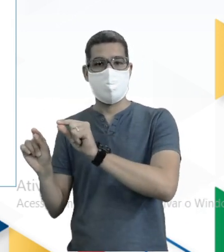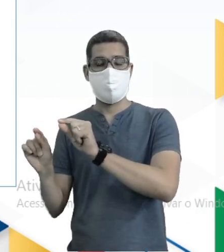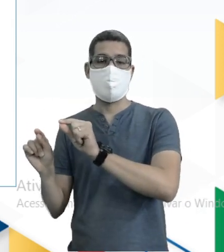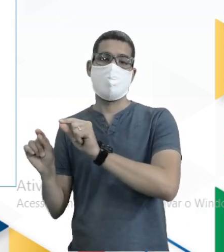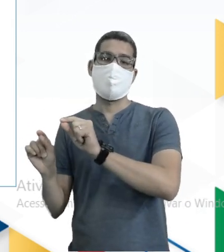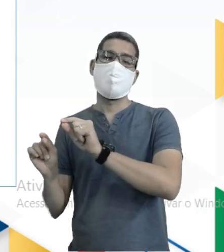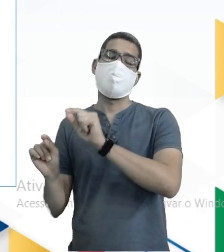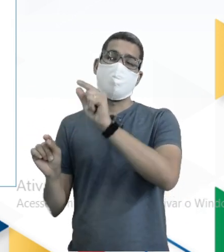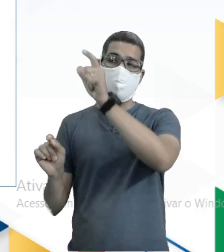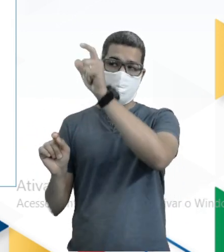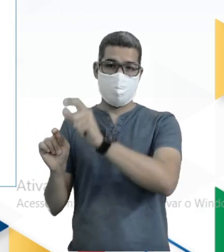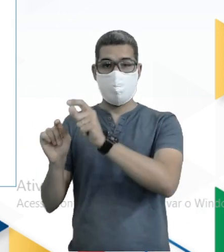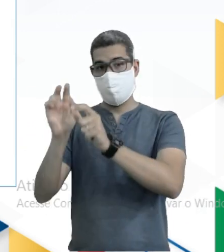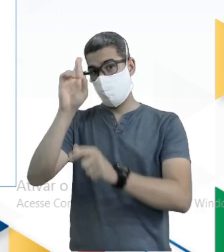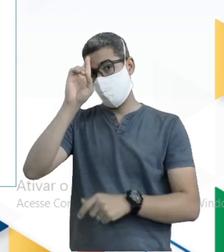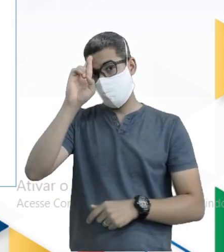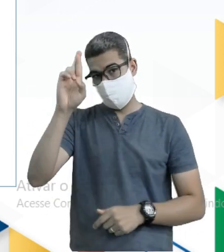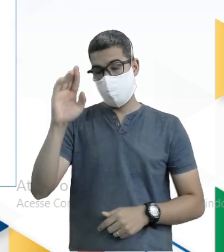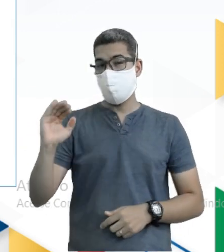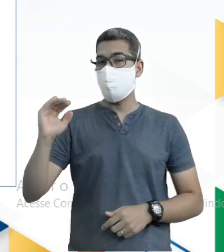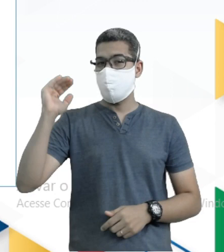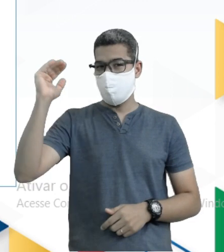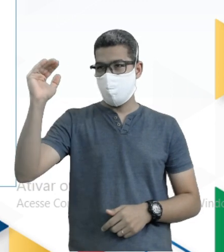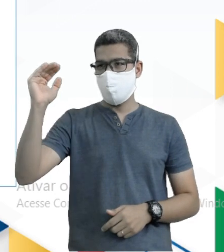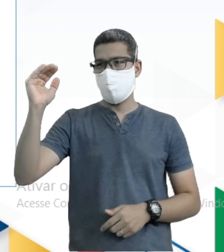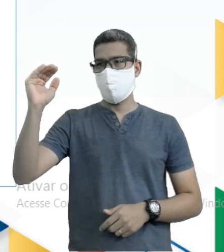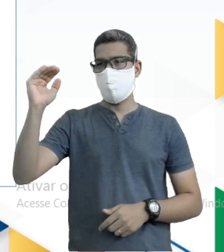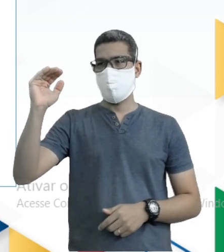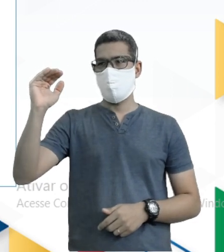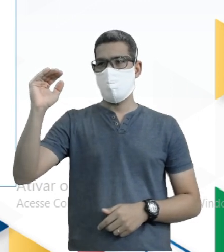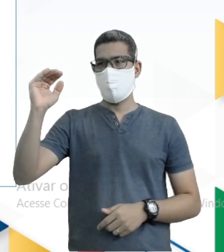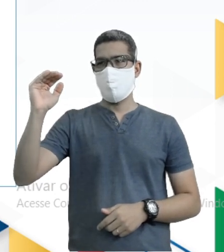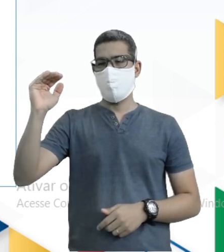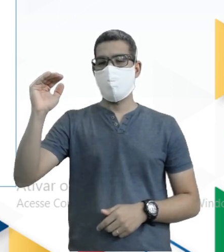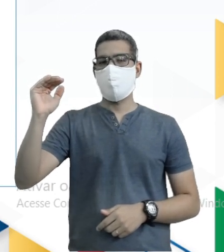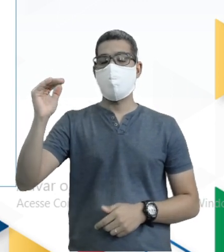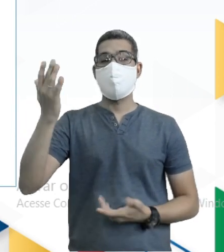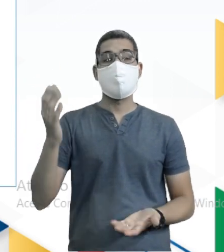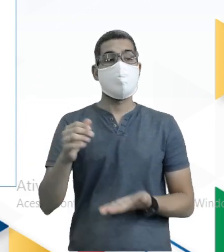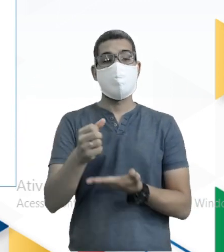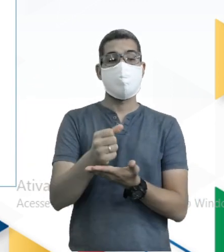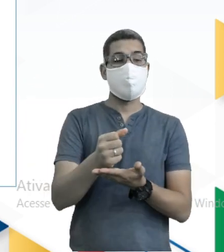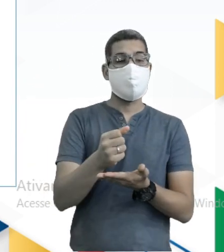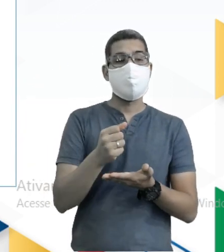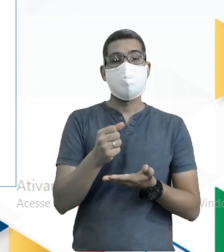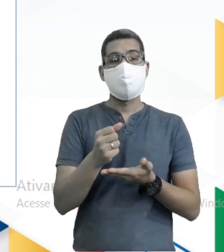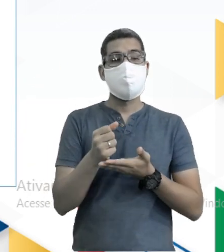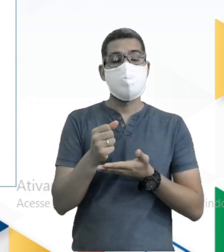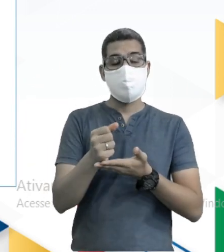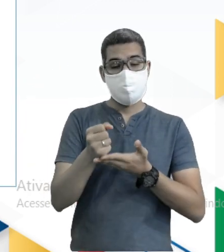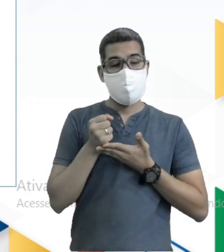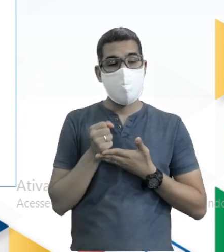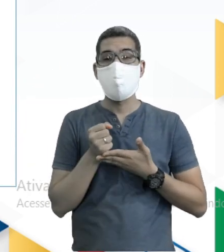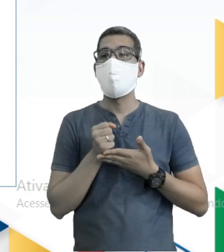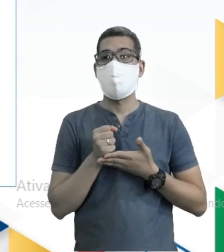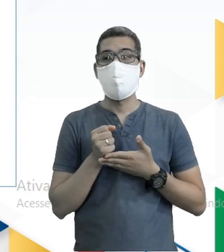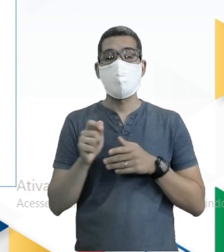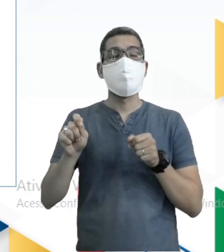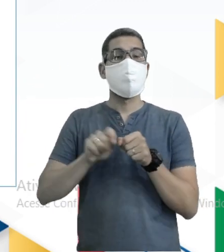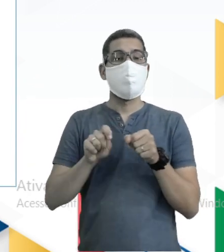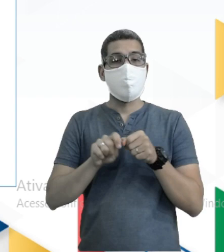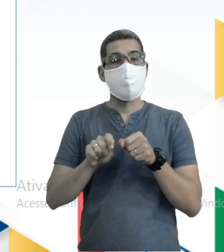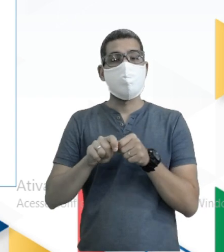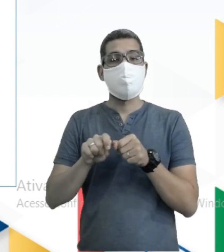uma autoridade constituída. Que tipo de suporte posso utilizar para fazer valer